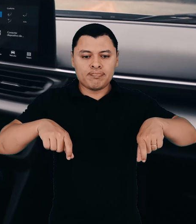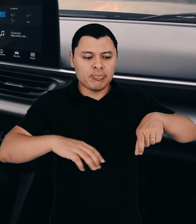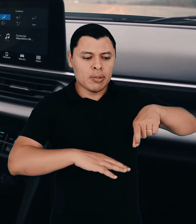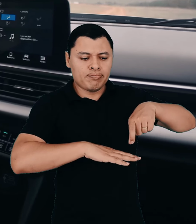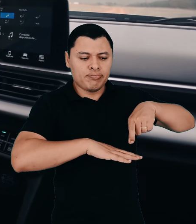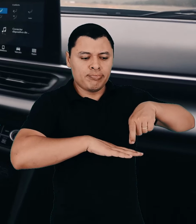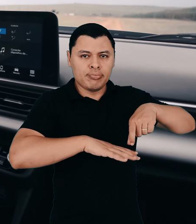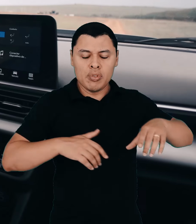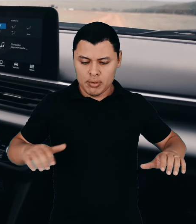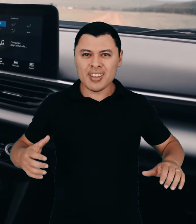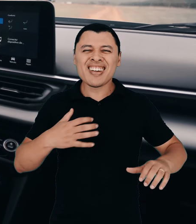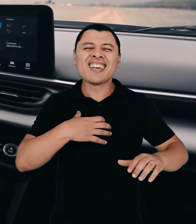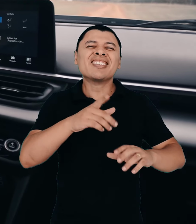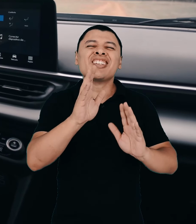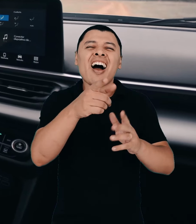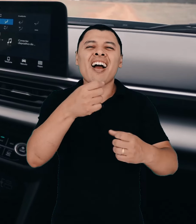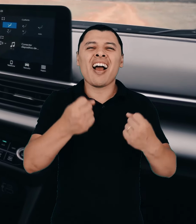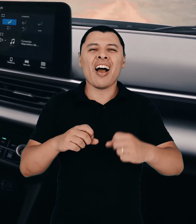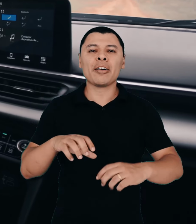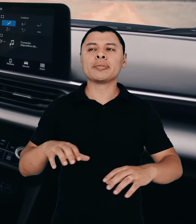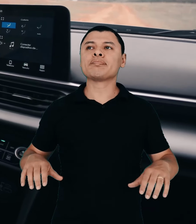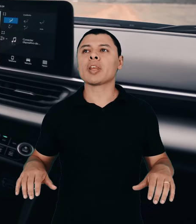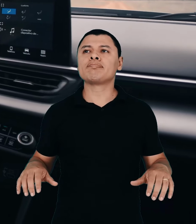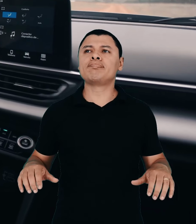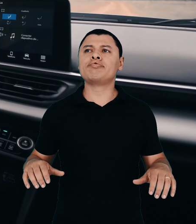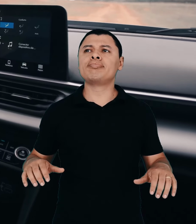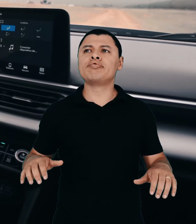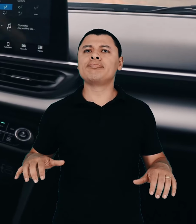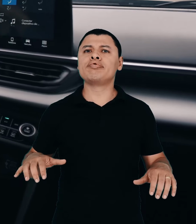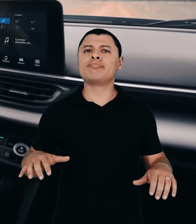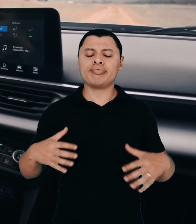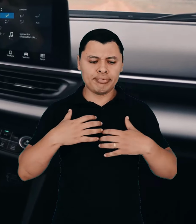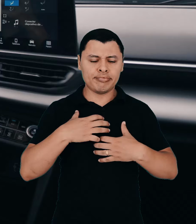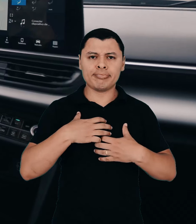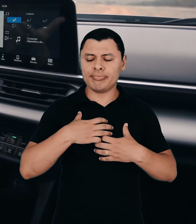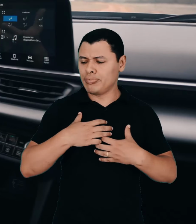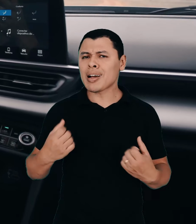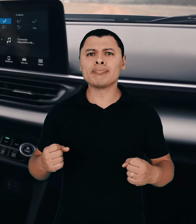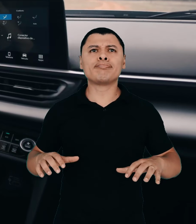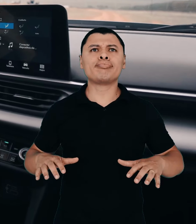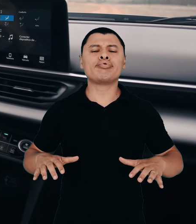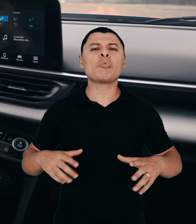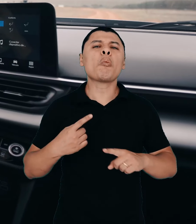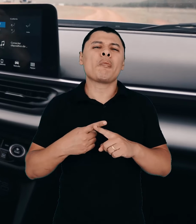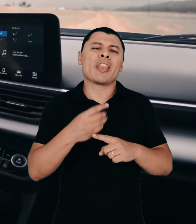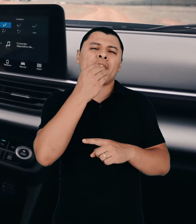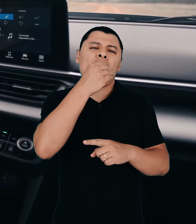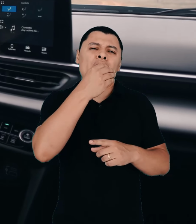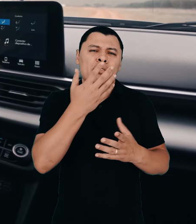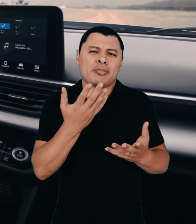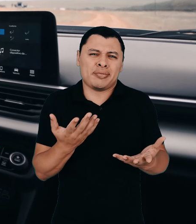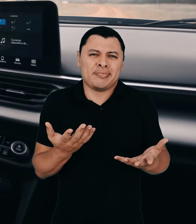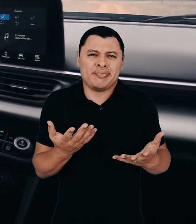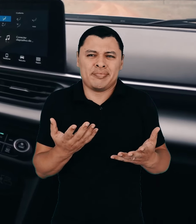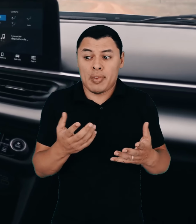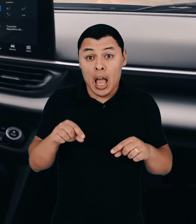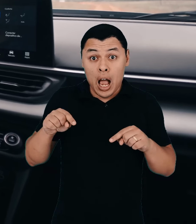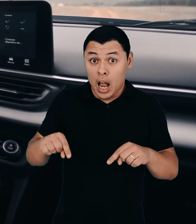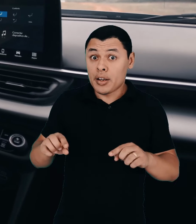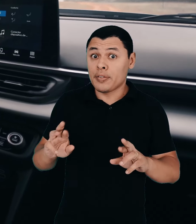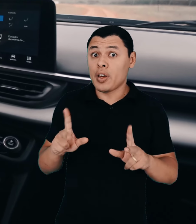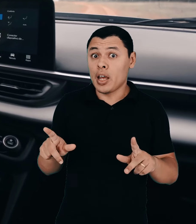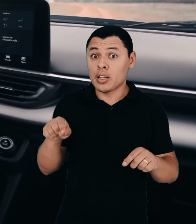para as mãos, para os pés. E isso envolve inclusive uma boa filtragem do motor, que um 3 cilindros, todo mundo sabe, vibra muito, né? E realmente o motor